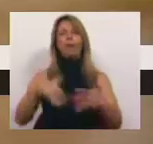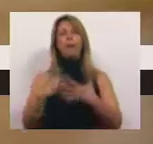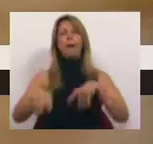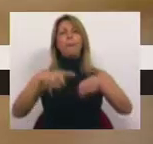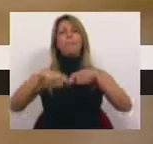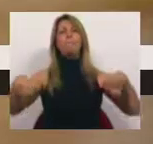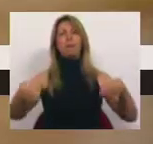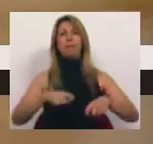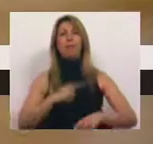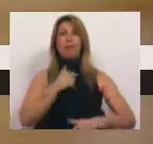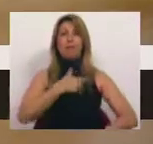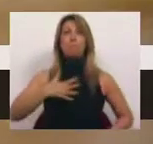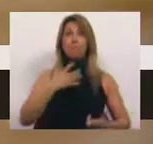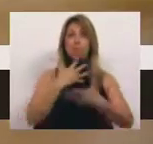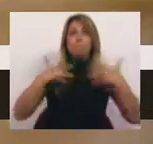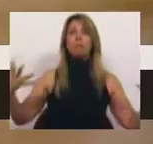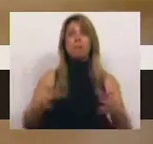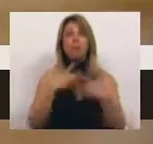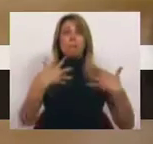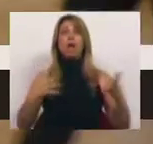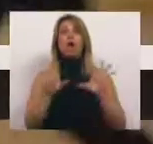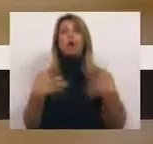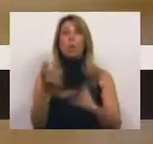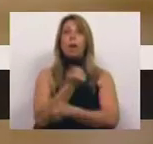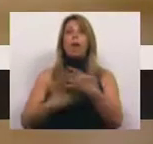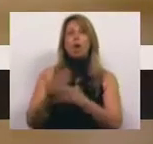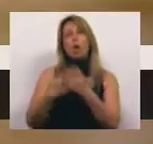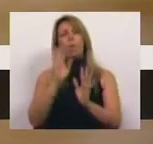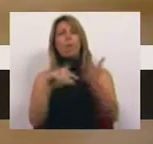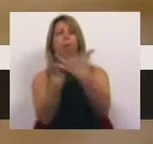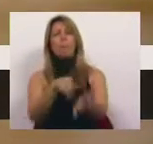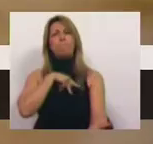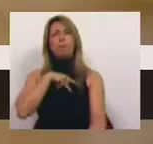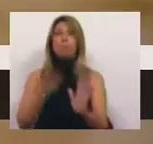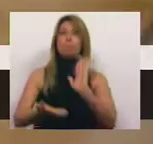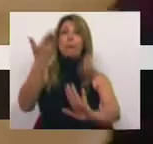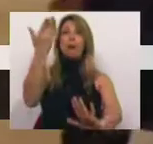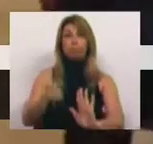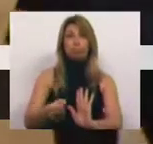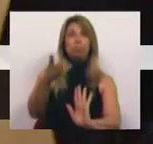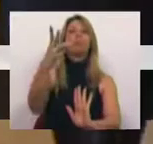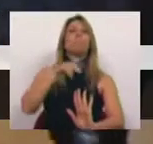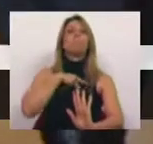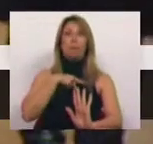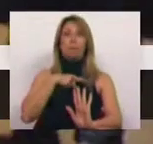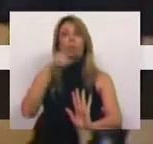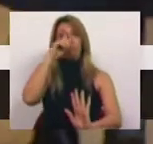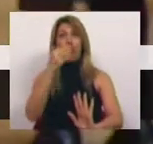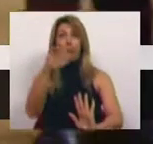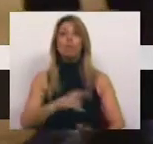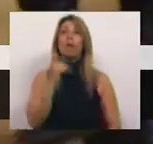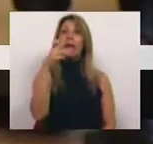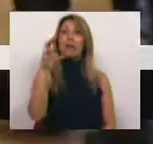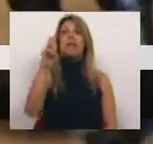grupos económicos, foi mais um bónus, ou melhor, um conjunto de bónus. Recorde-se que, para além da descida do IRC, as